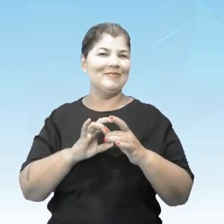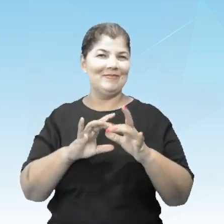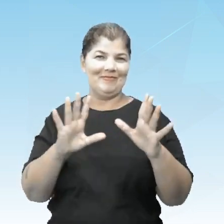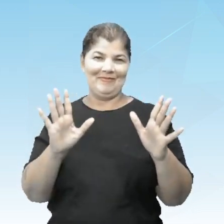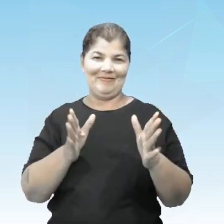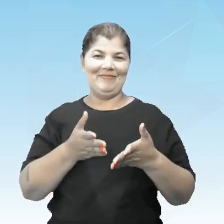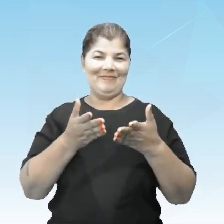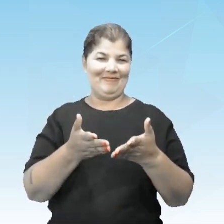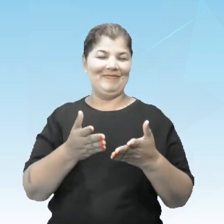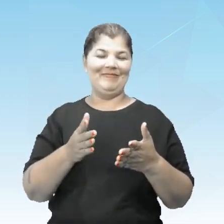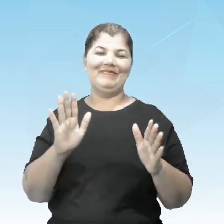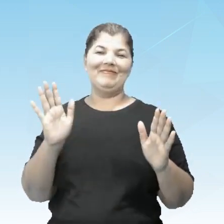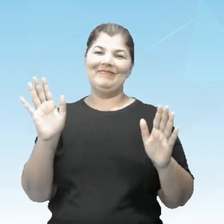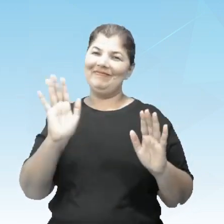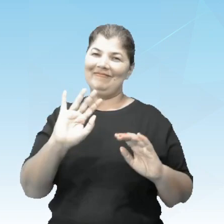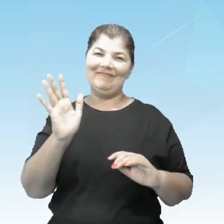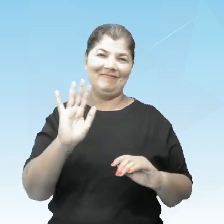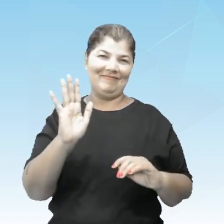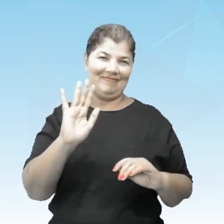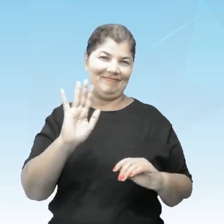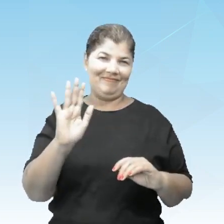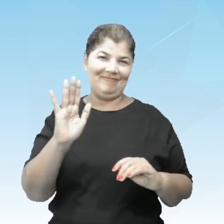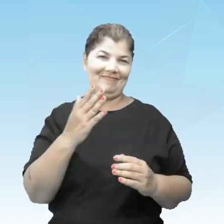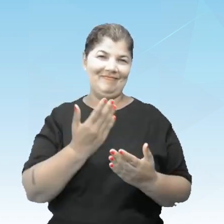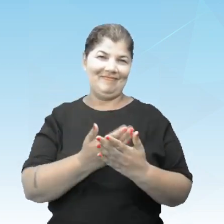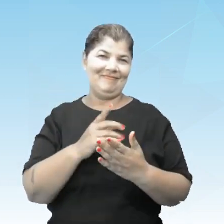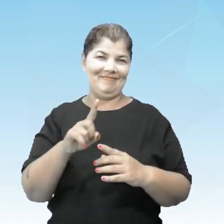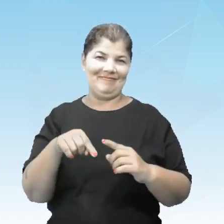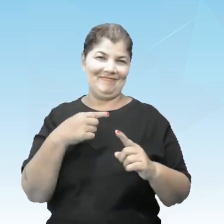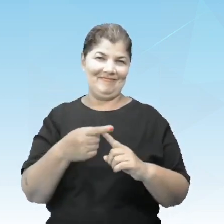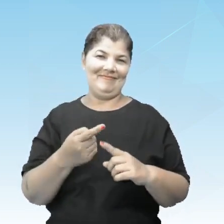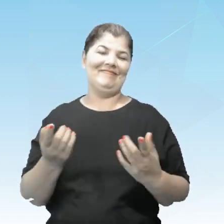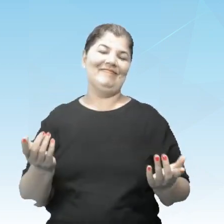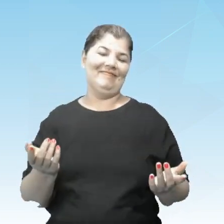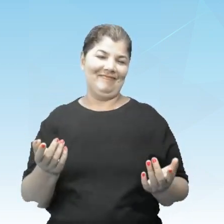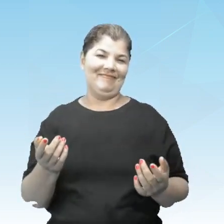e até a próxima aula. Aqui é o professor